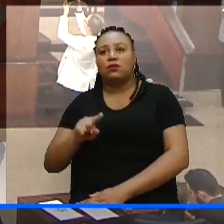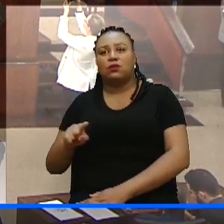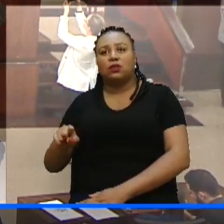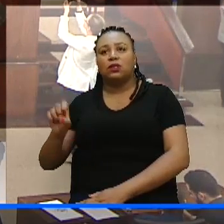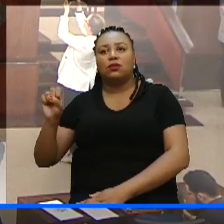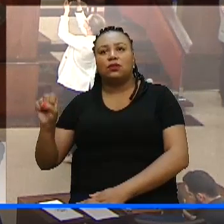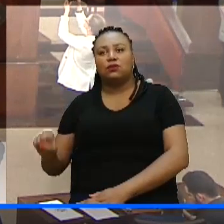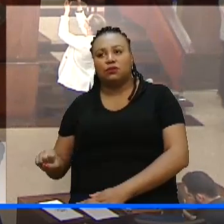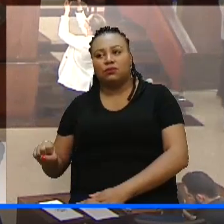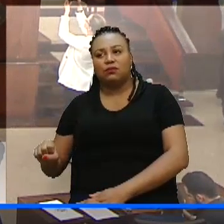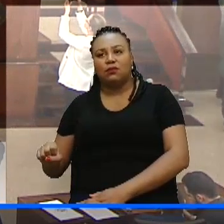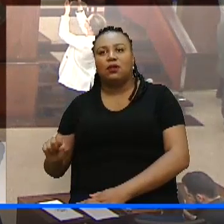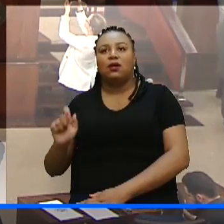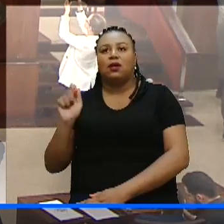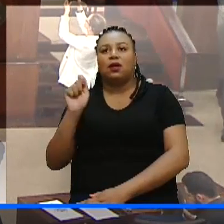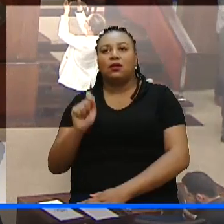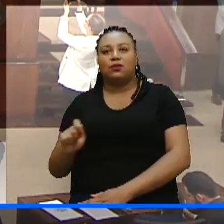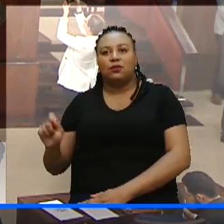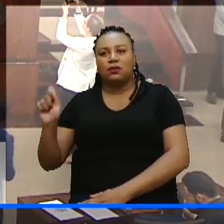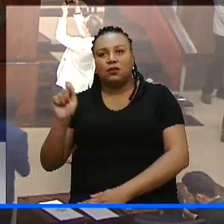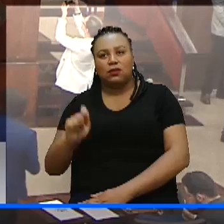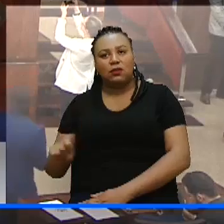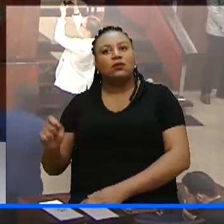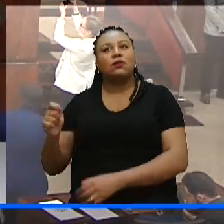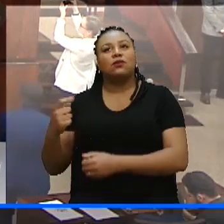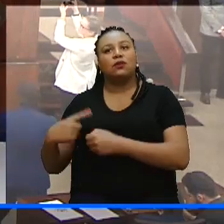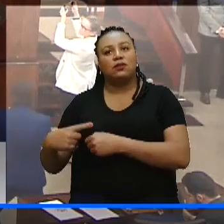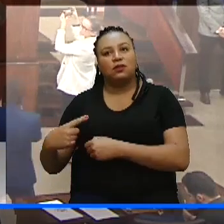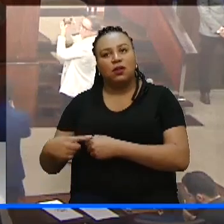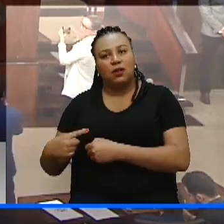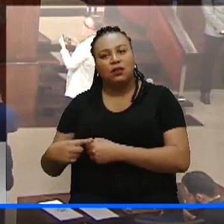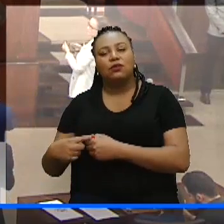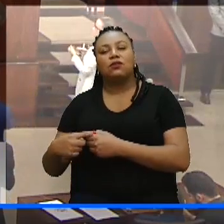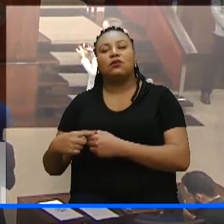associação dos municípios da zona sul